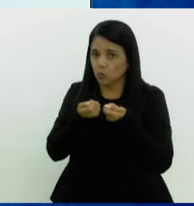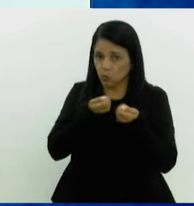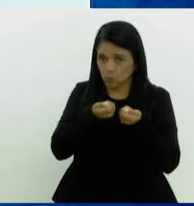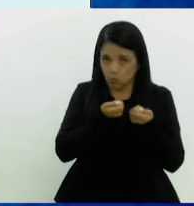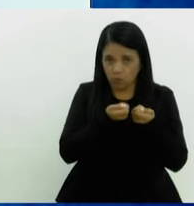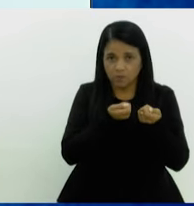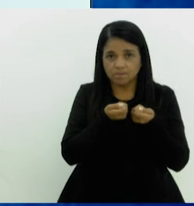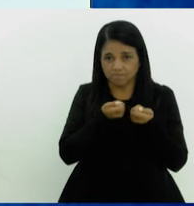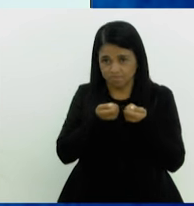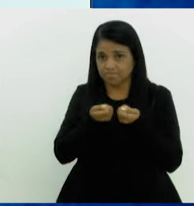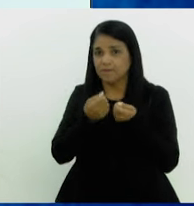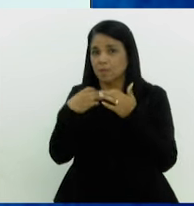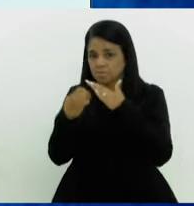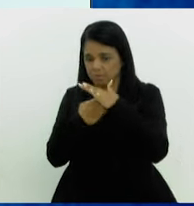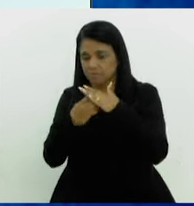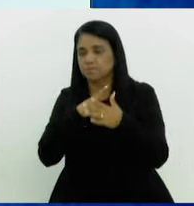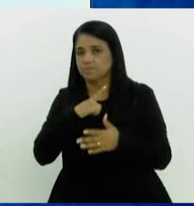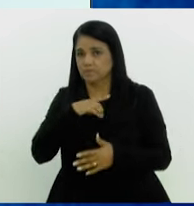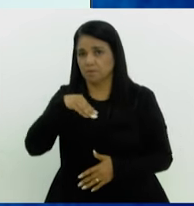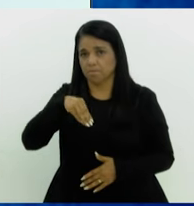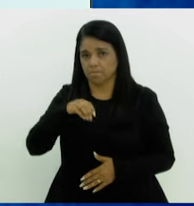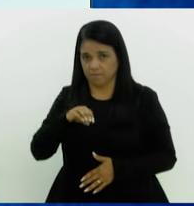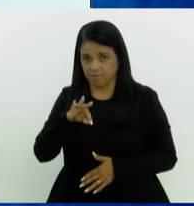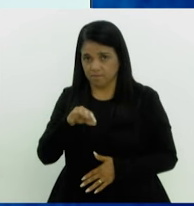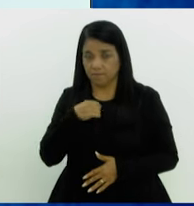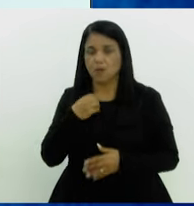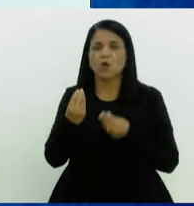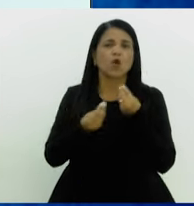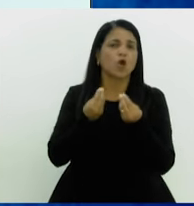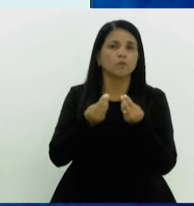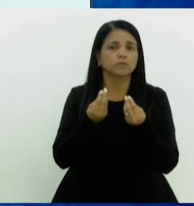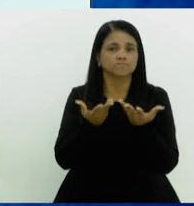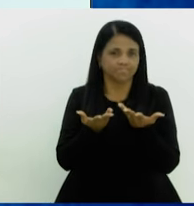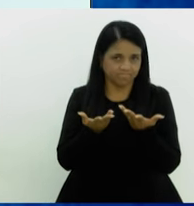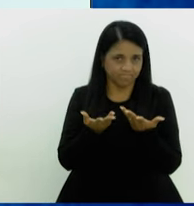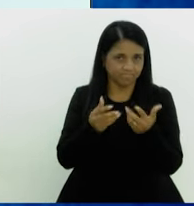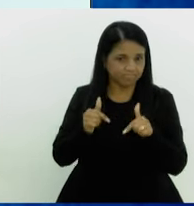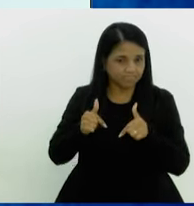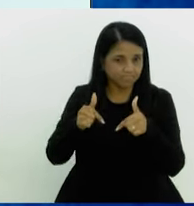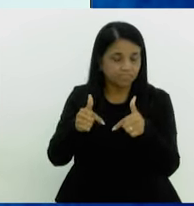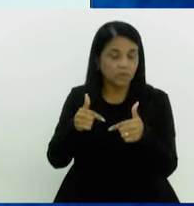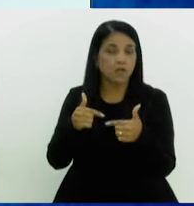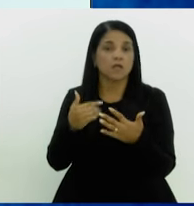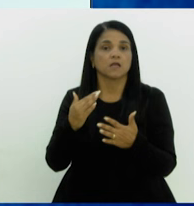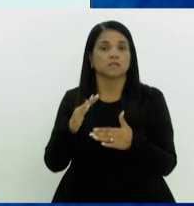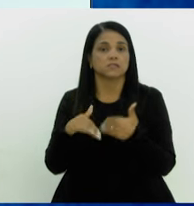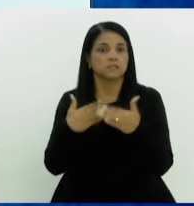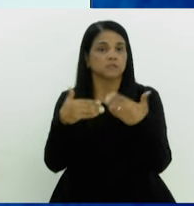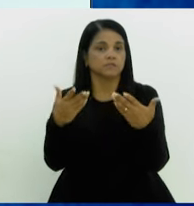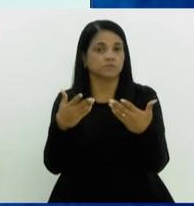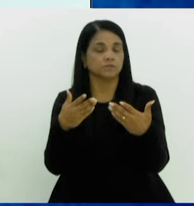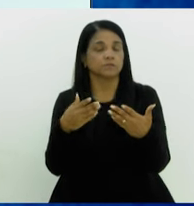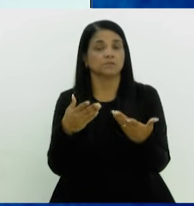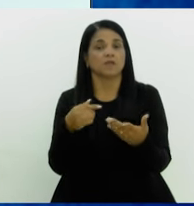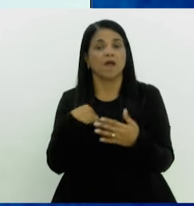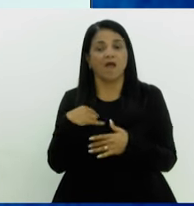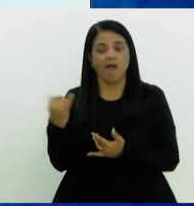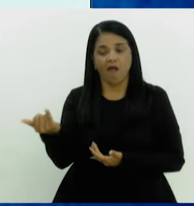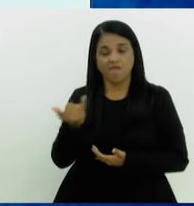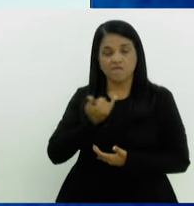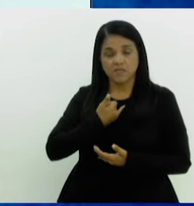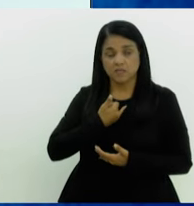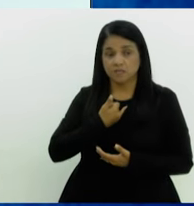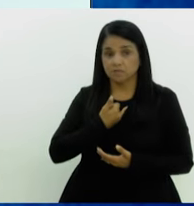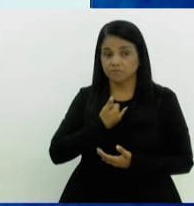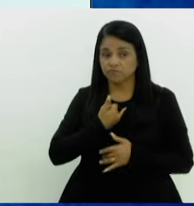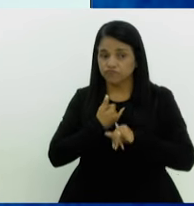e como é que é essas ferramentas como é que elas funcionam a gente desenvolveu uma ferramenta que avisa o usuário